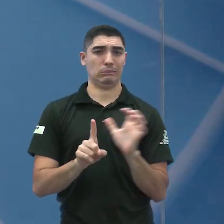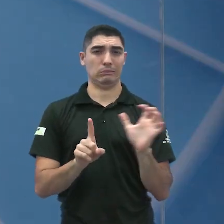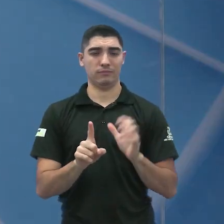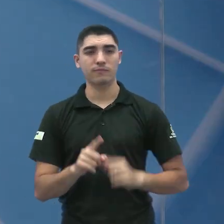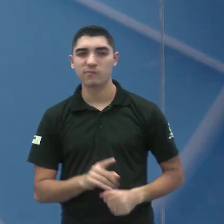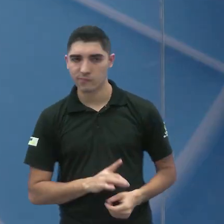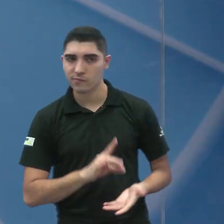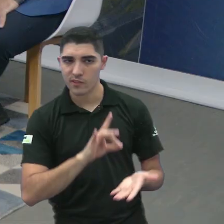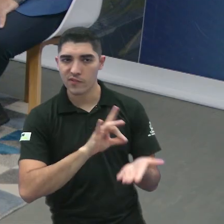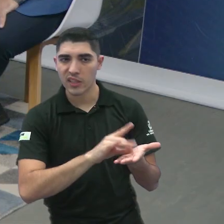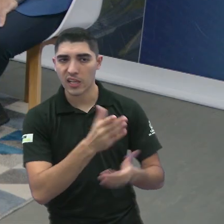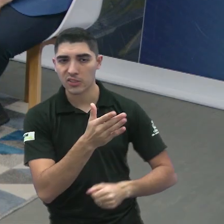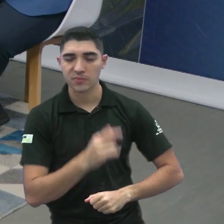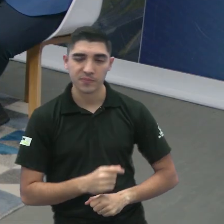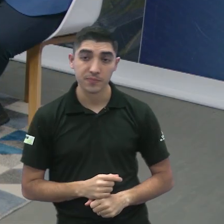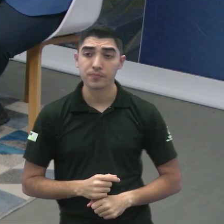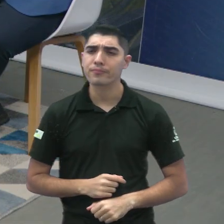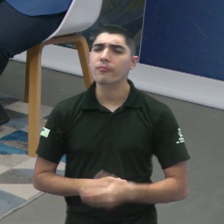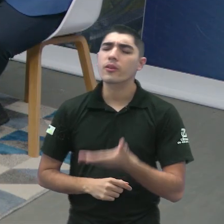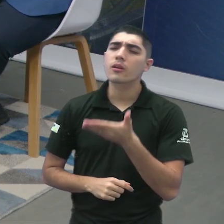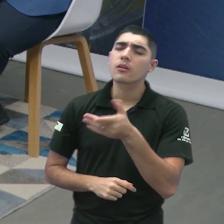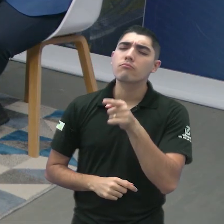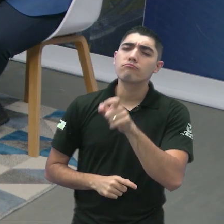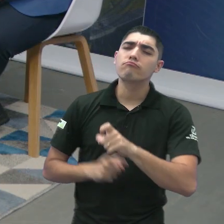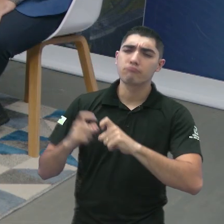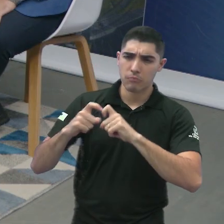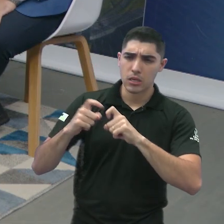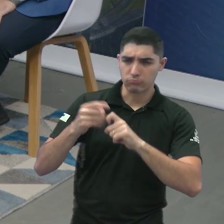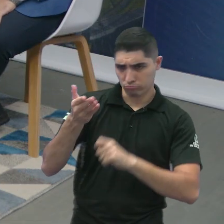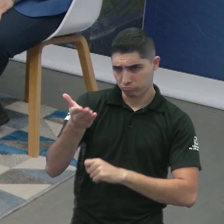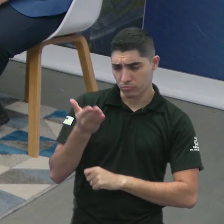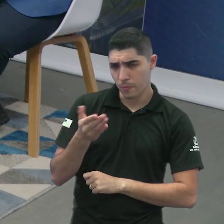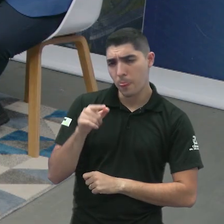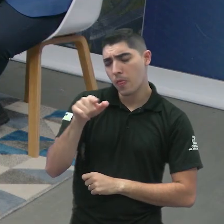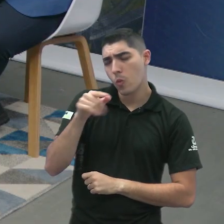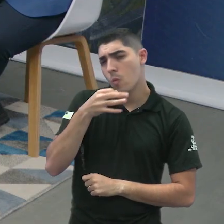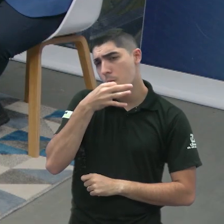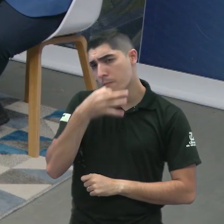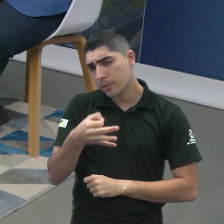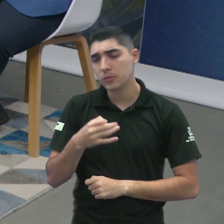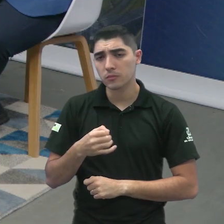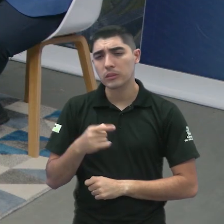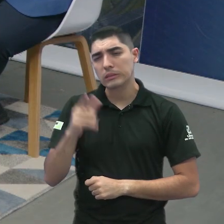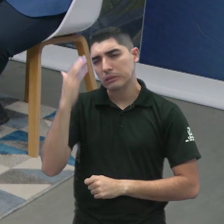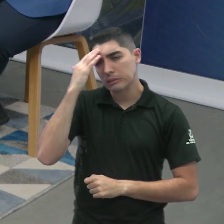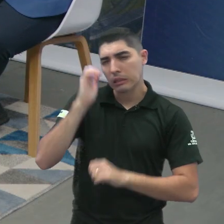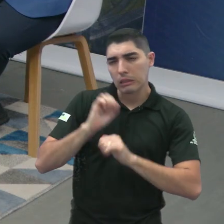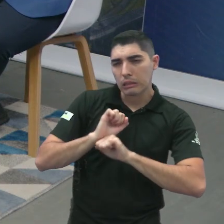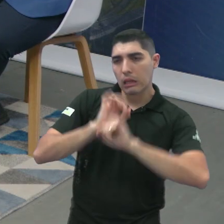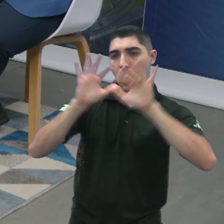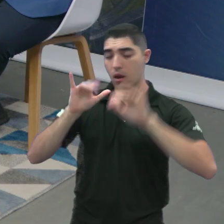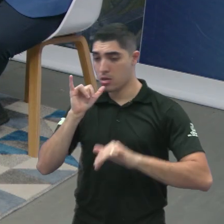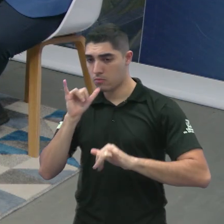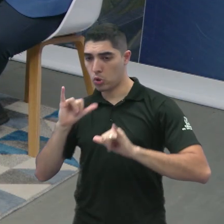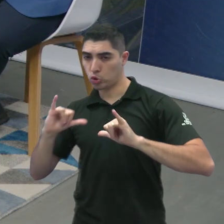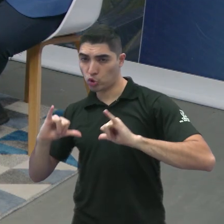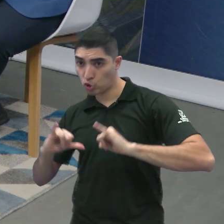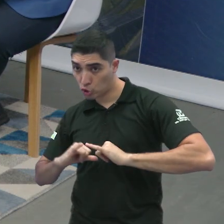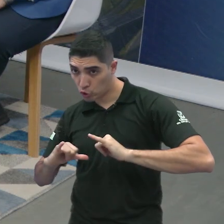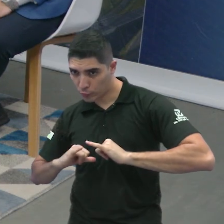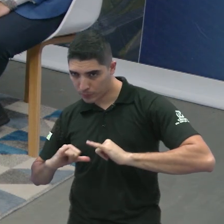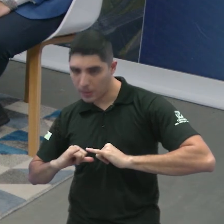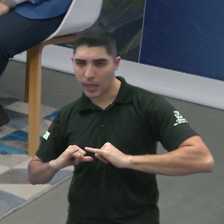que... Doutor, como nessa situação, né, como o senhor diferencia sofrimento, né, causado